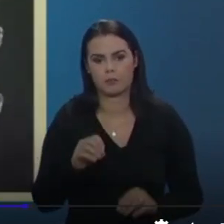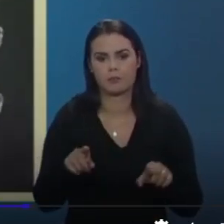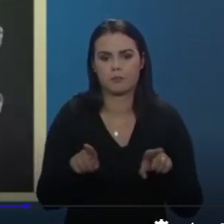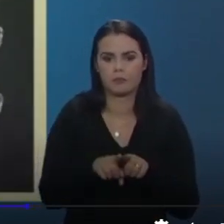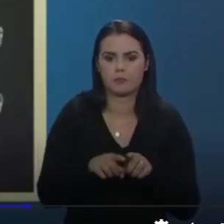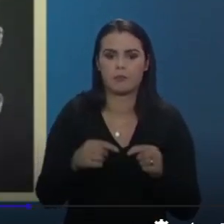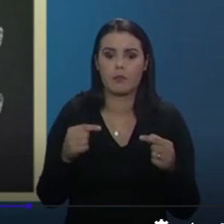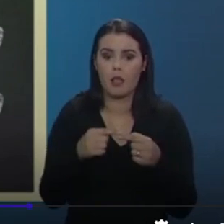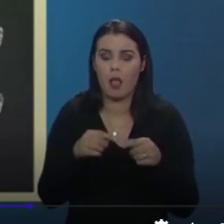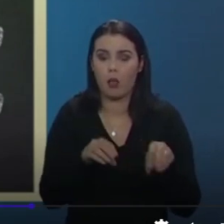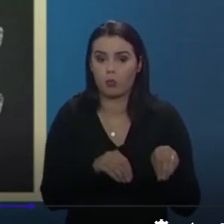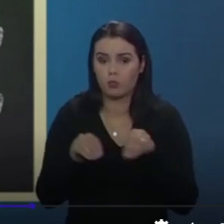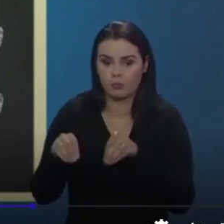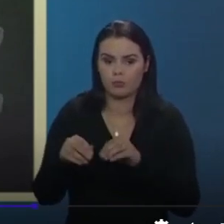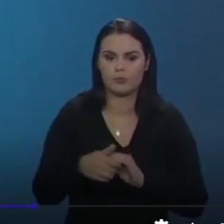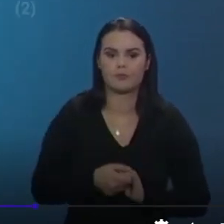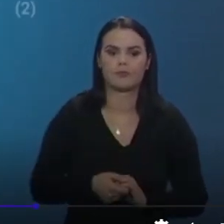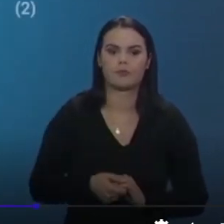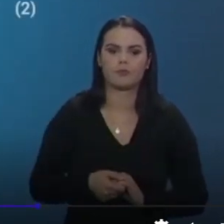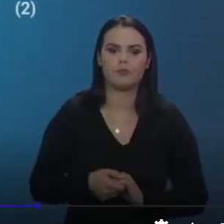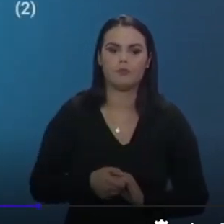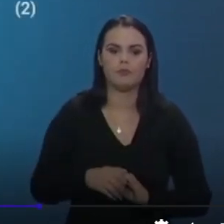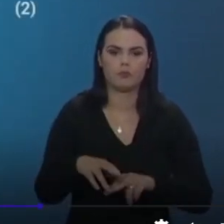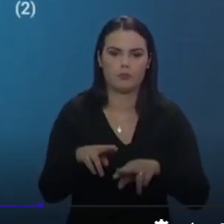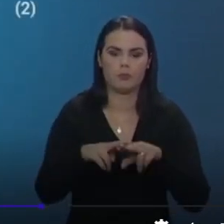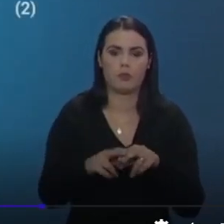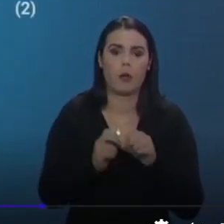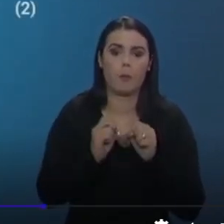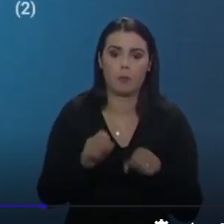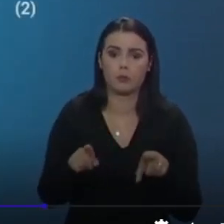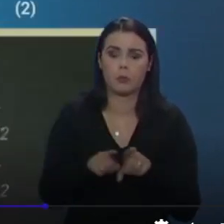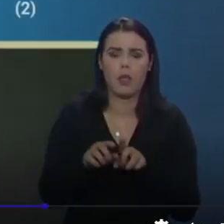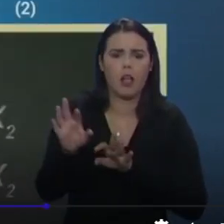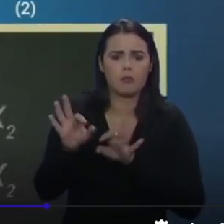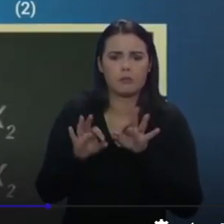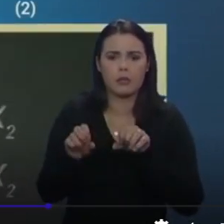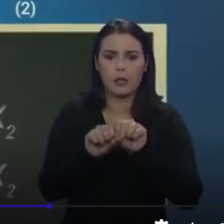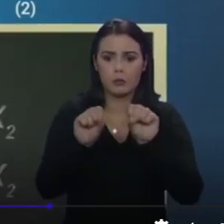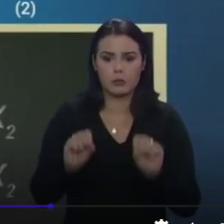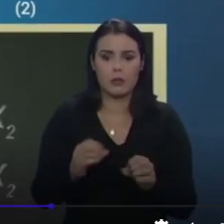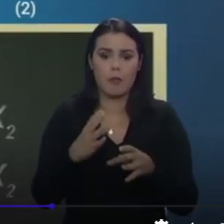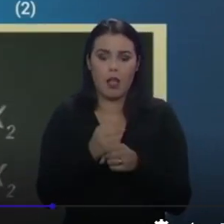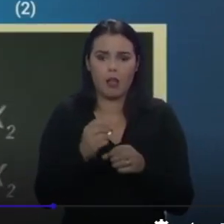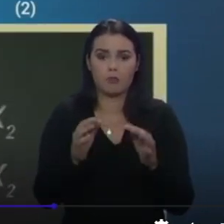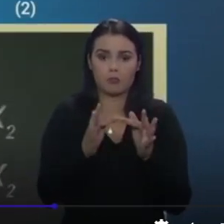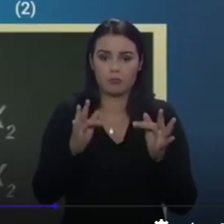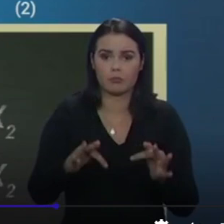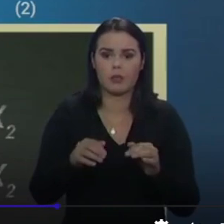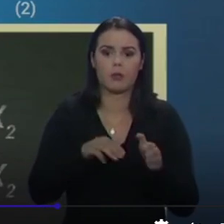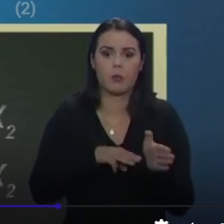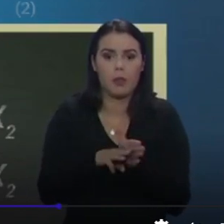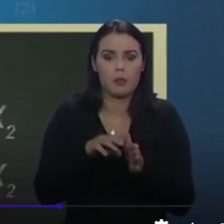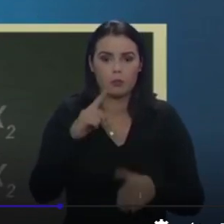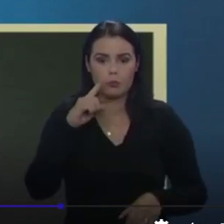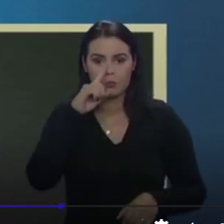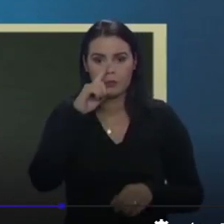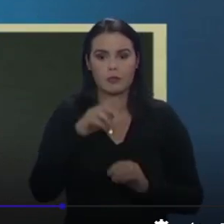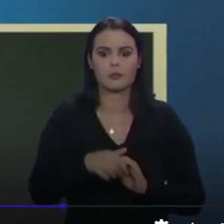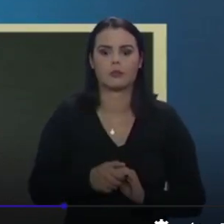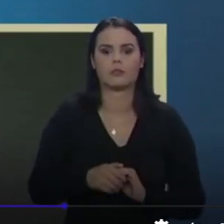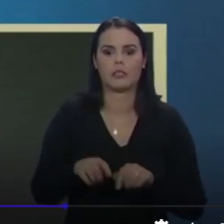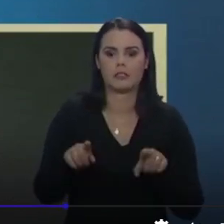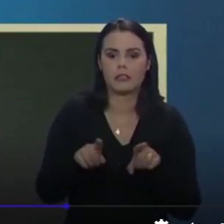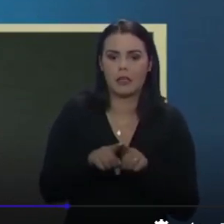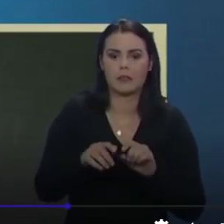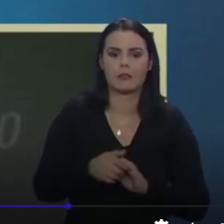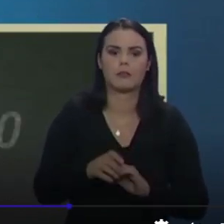de compatibilidade de deslocamento. Assim, é possível montar um sistema de equações de compatibilidade para o método das forças e outro